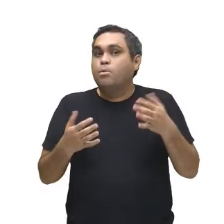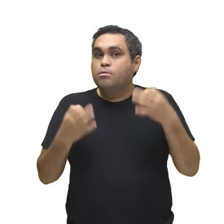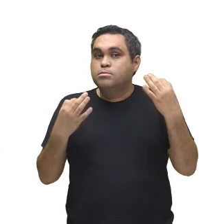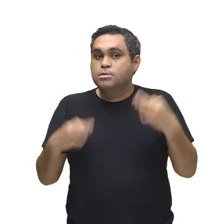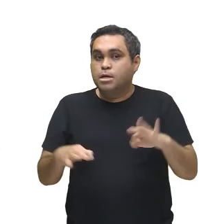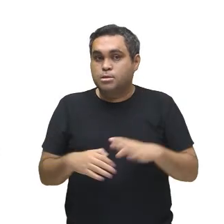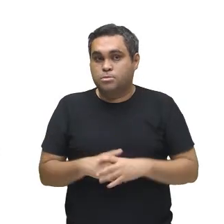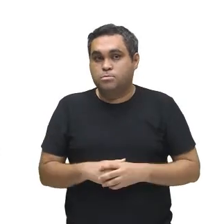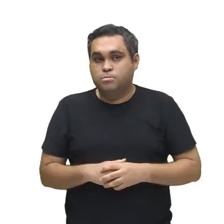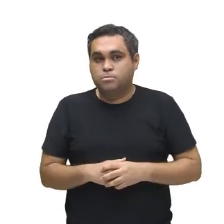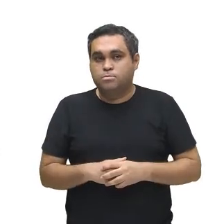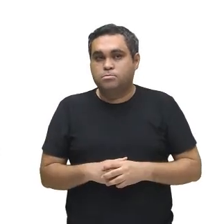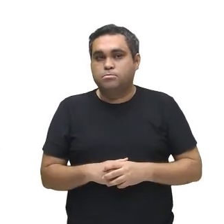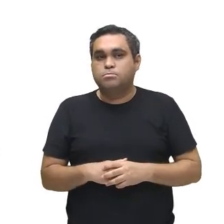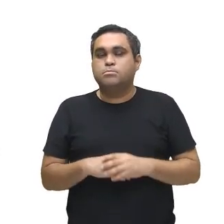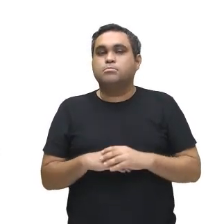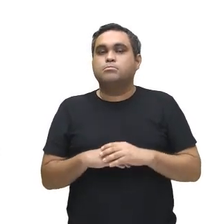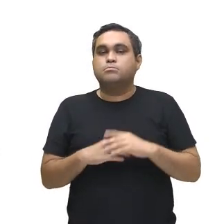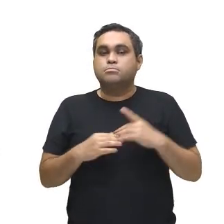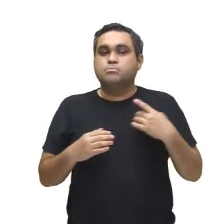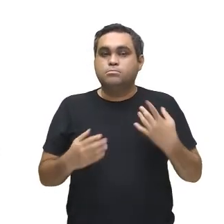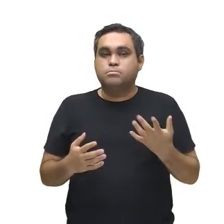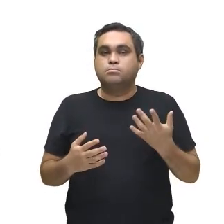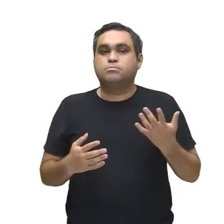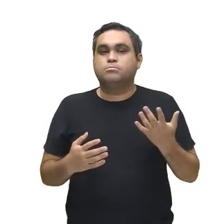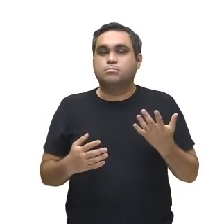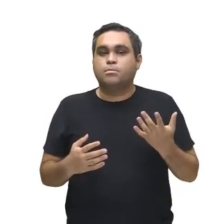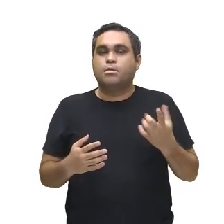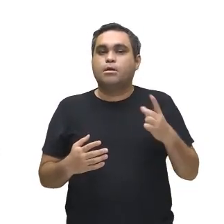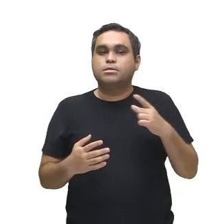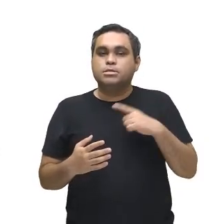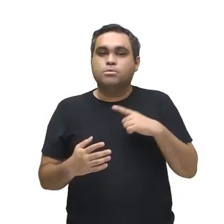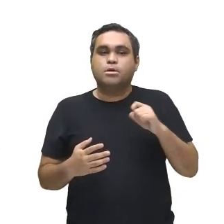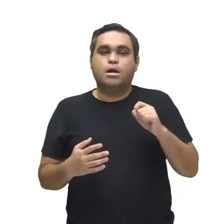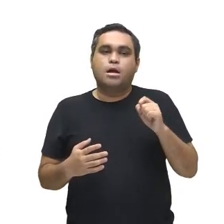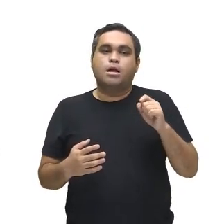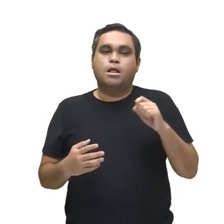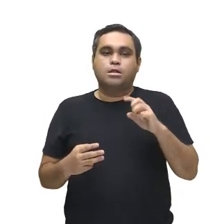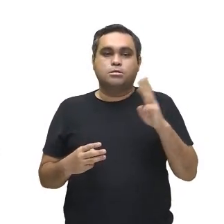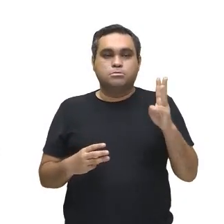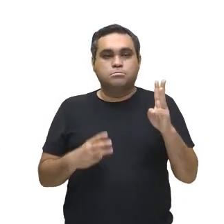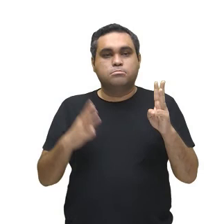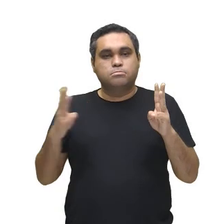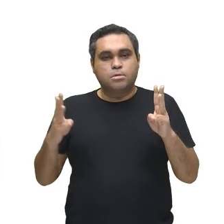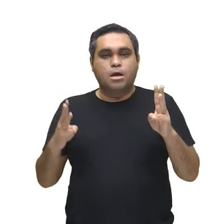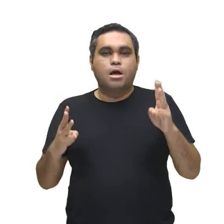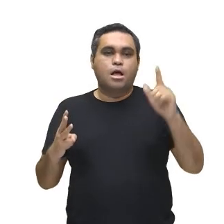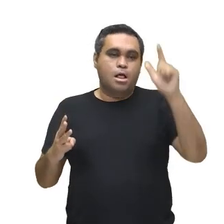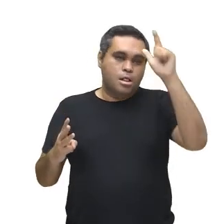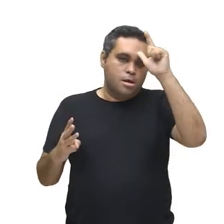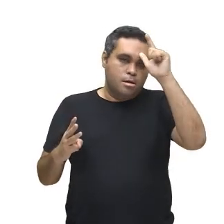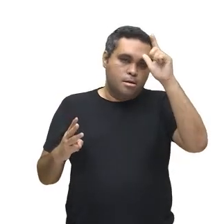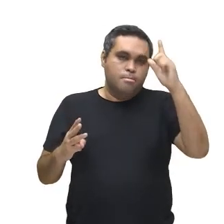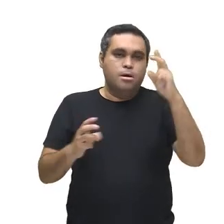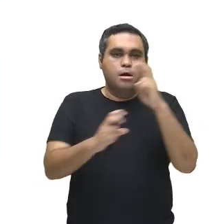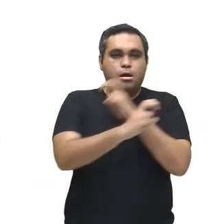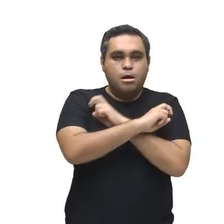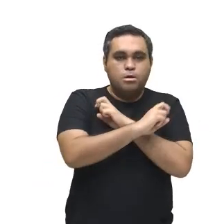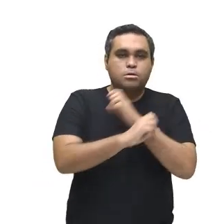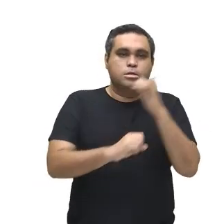D, fala o seguinte para a gente. Tríplice Aliança, composta por Alemanha, Áustria-Hungria e Itália, e aliados, composta